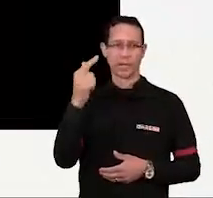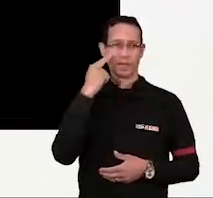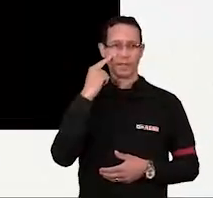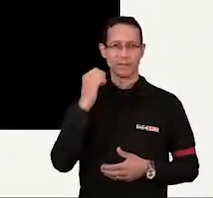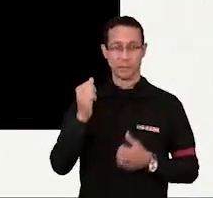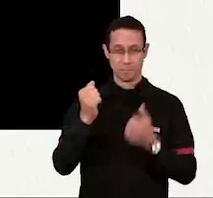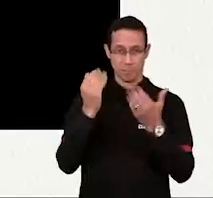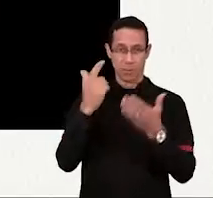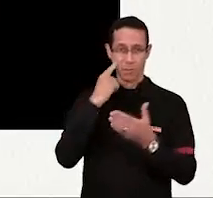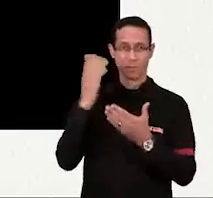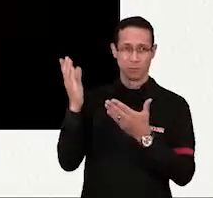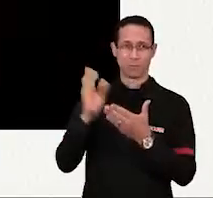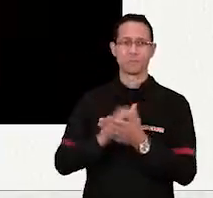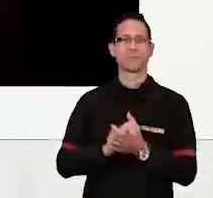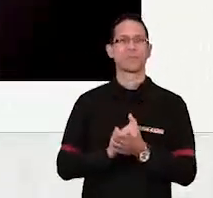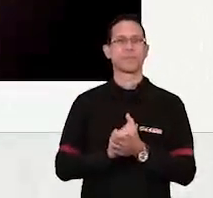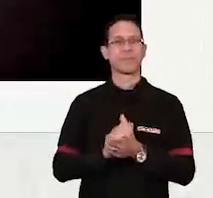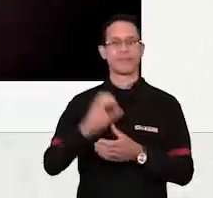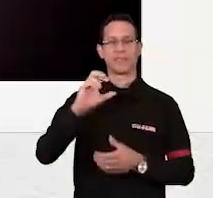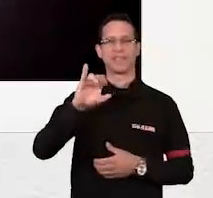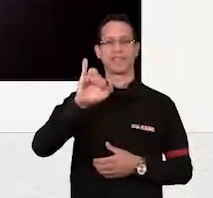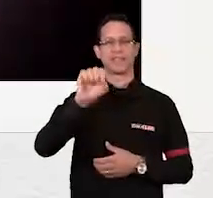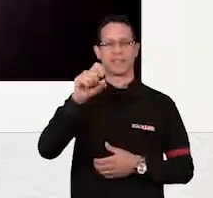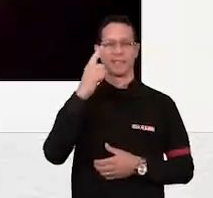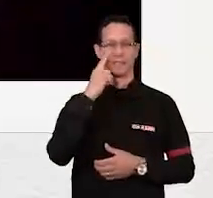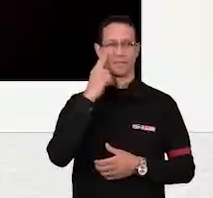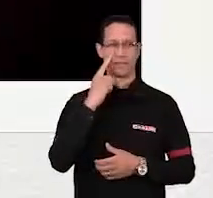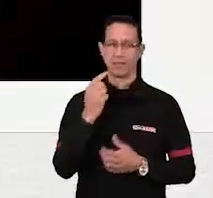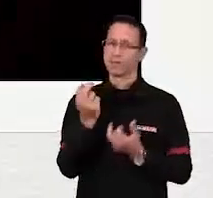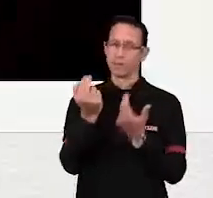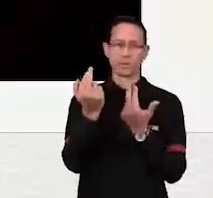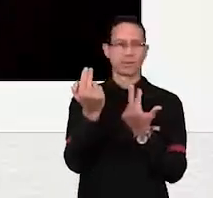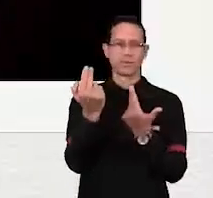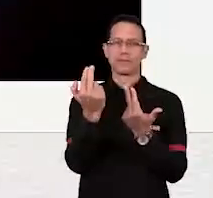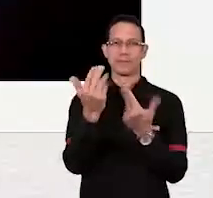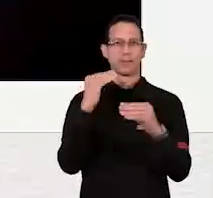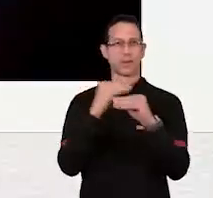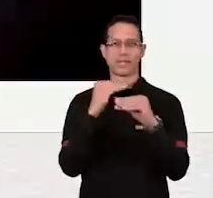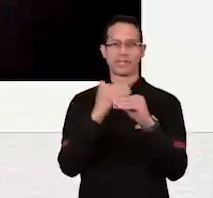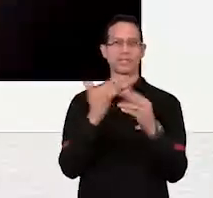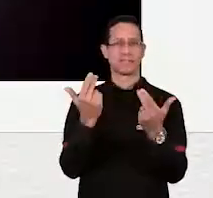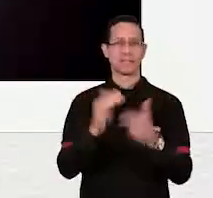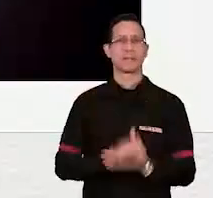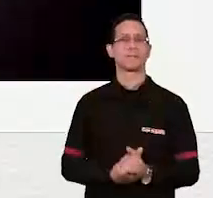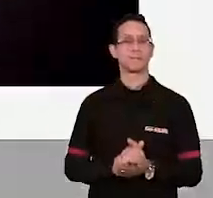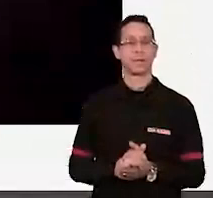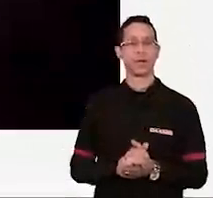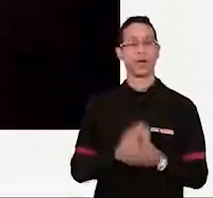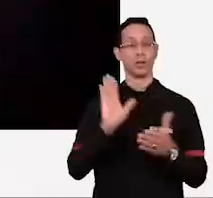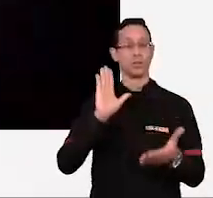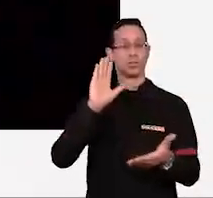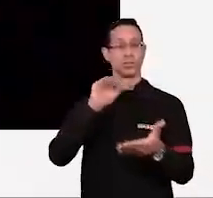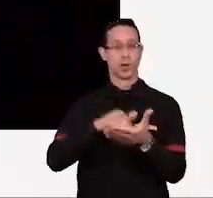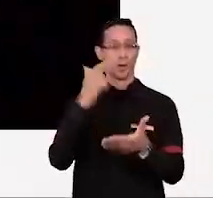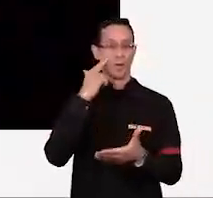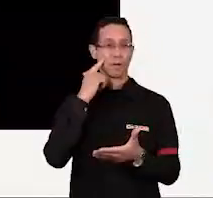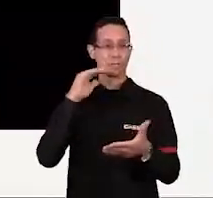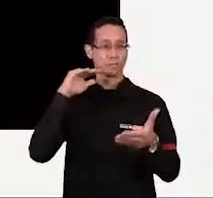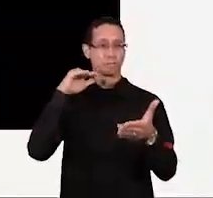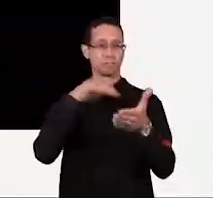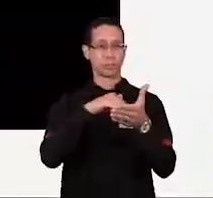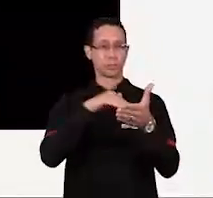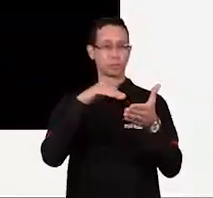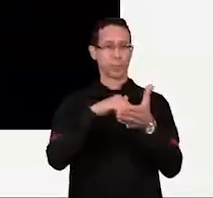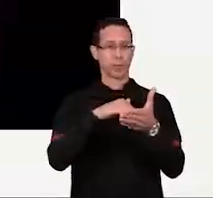vídeo é da Cris, né? É a mesma situação. Você chega lá, ele acaba em nada.